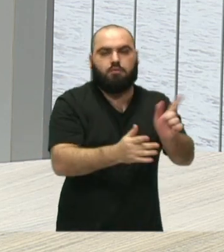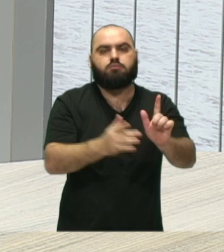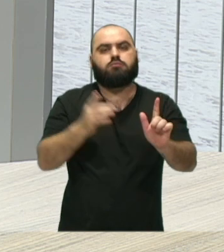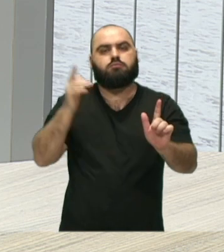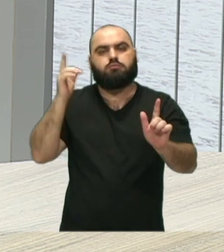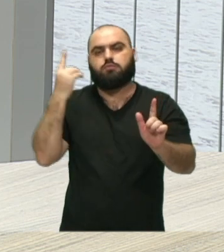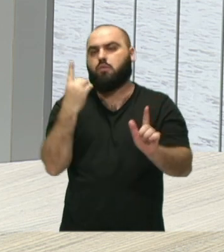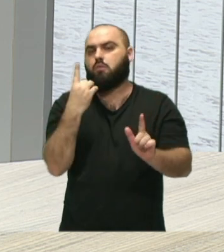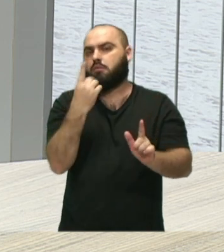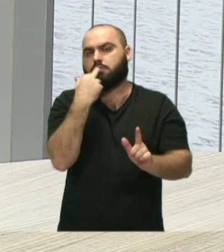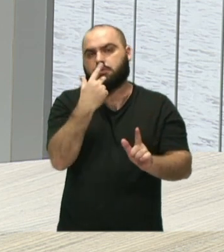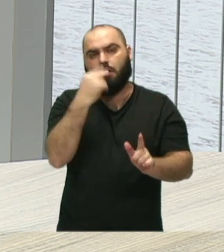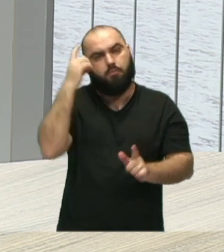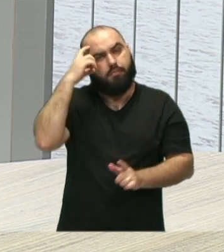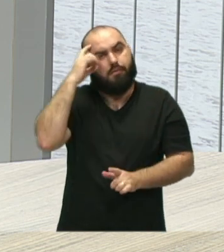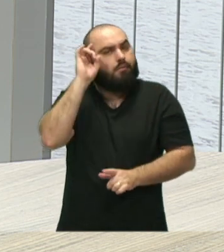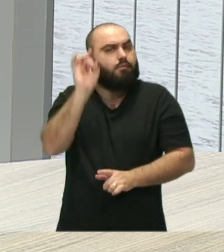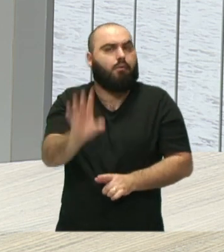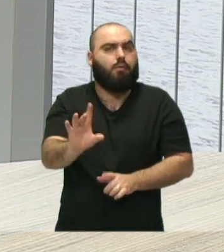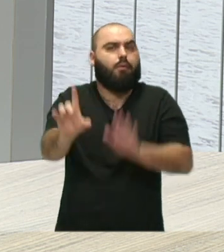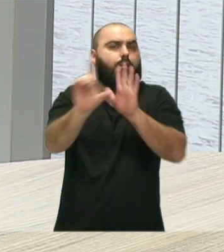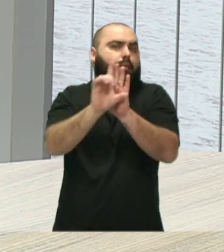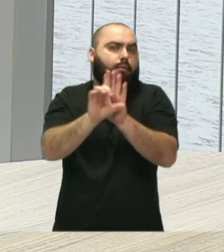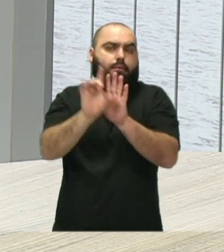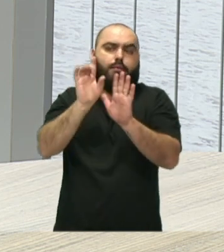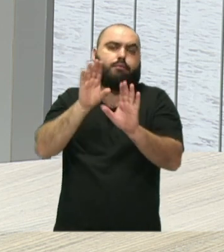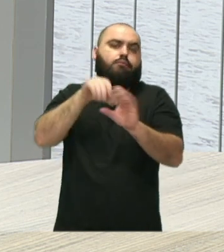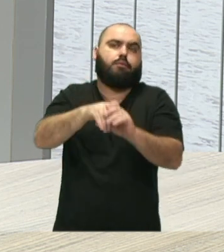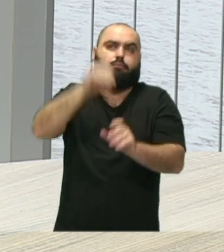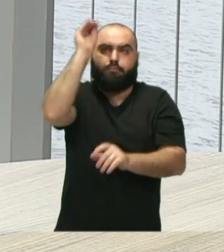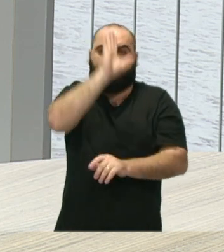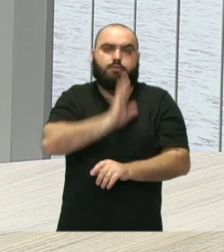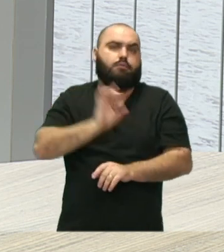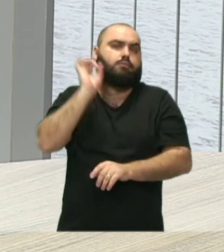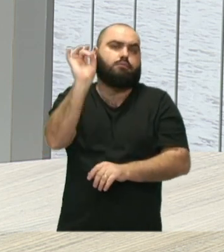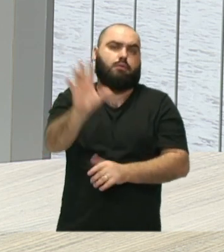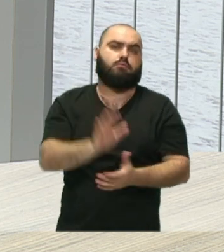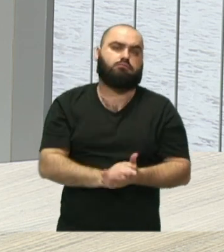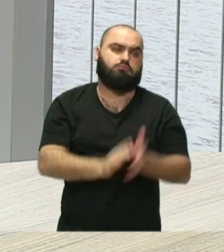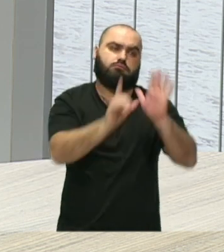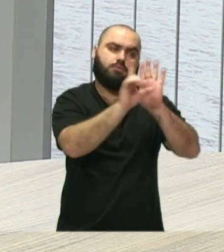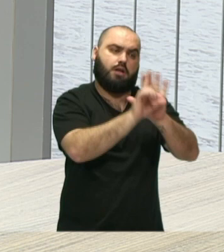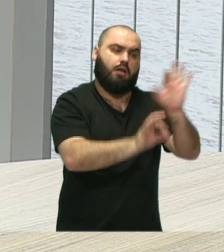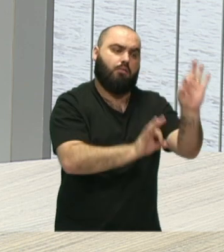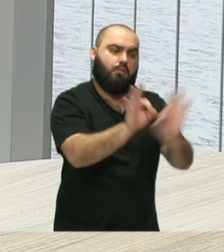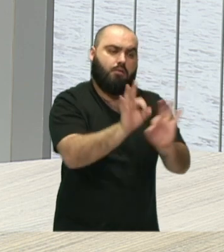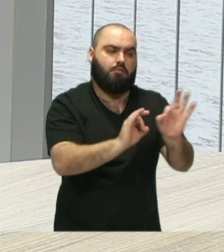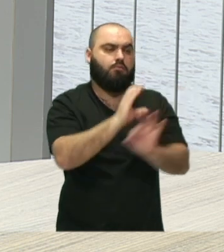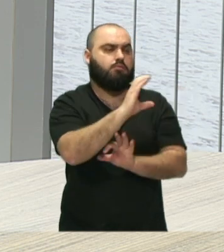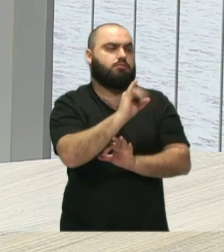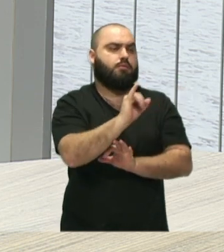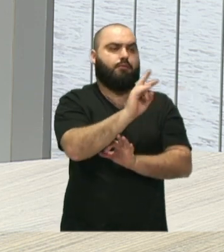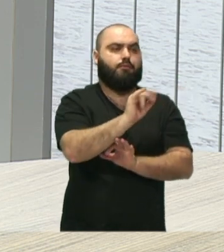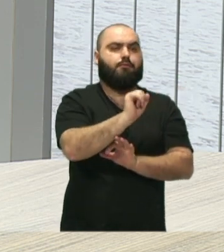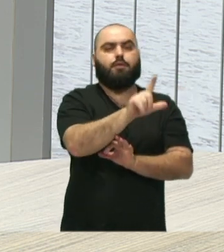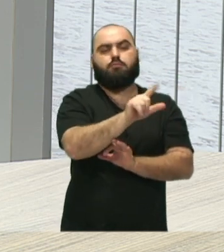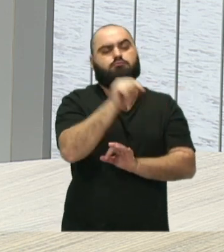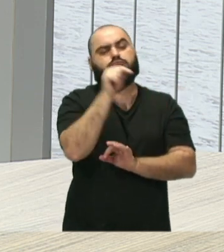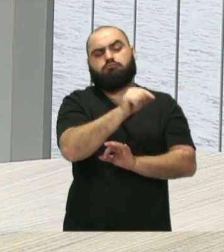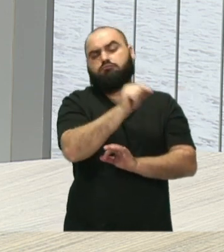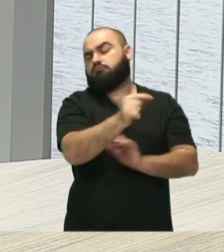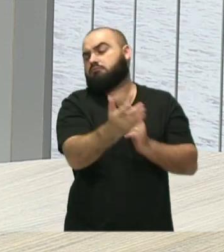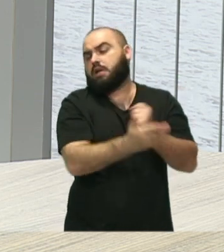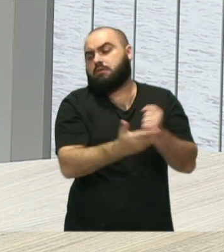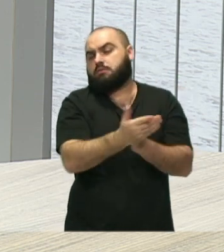constituindo um único modo de pensamento e de legislar dentro do nosso país. E são as leis que fazem a organização civil, a gente vai viver sob aquelas